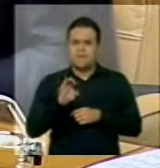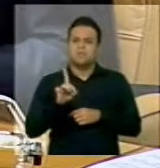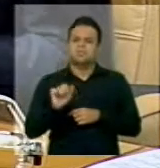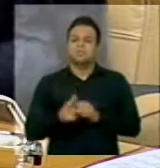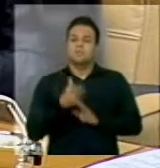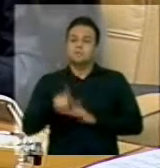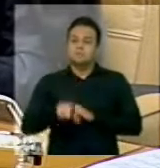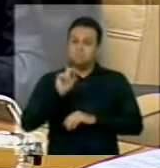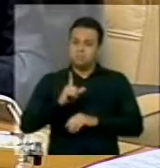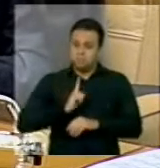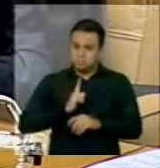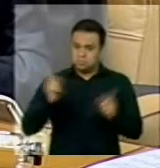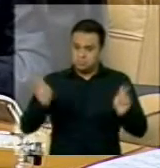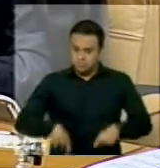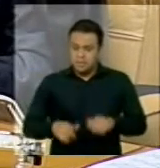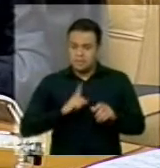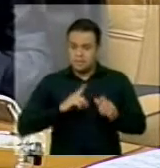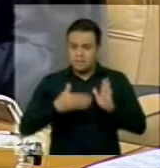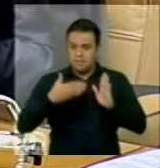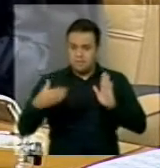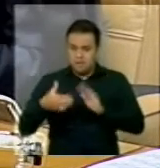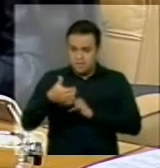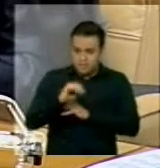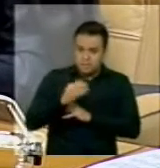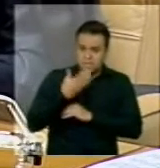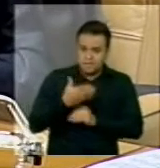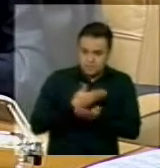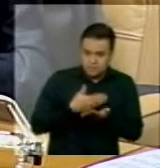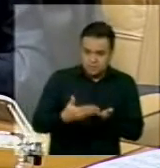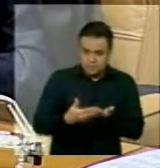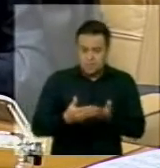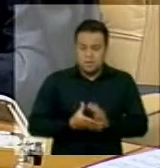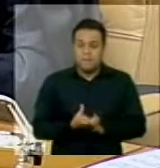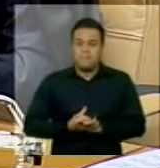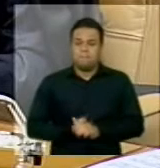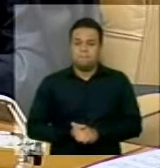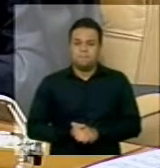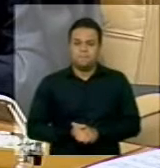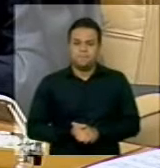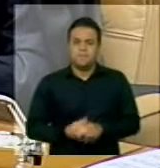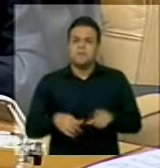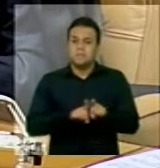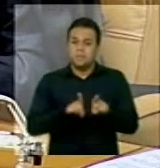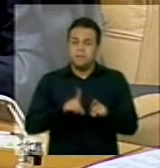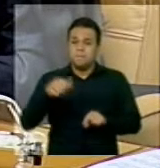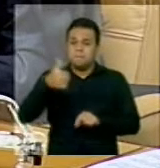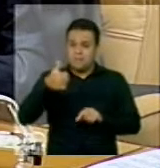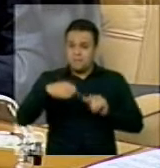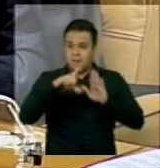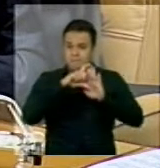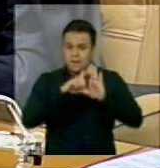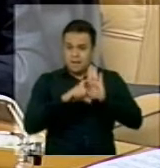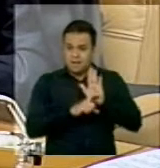opção, é o que vem às folhas 10 da petição inicial. E já no que tange ao primeiro dos parágrafos do